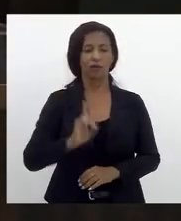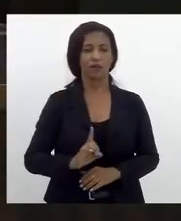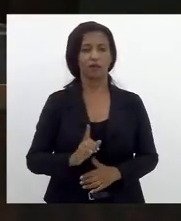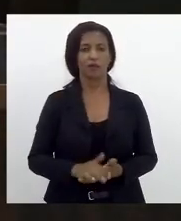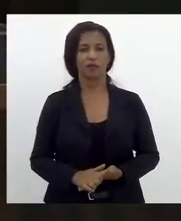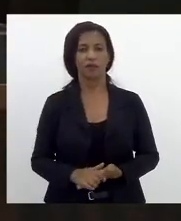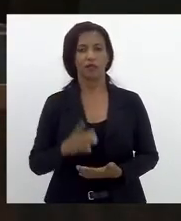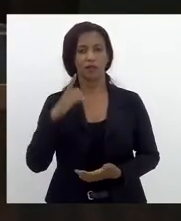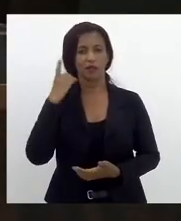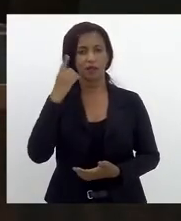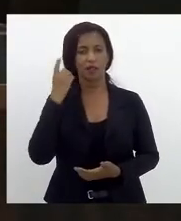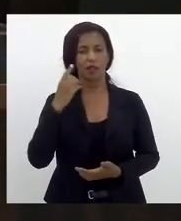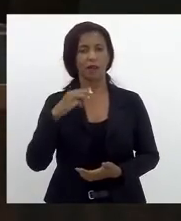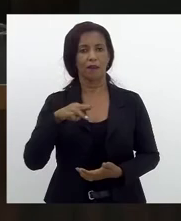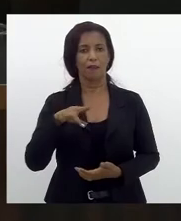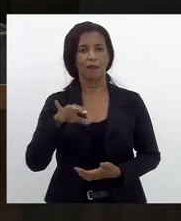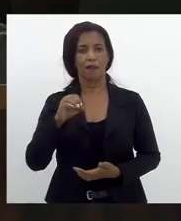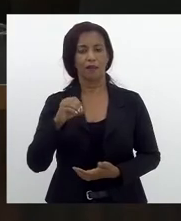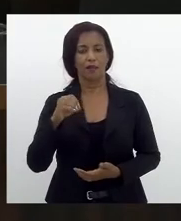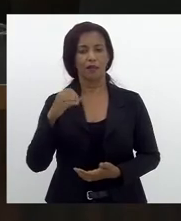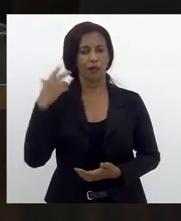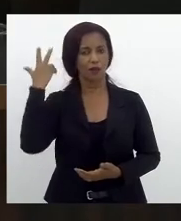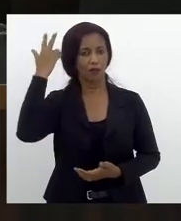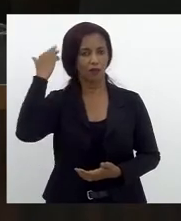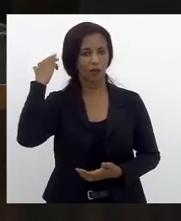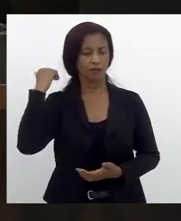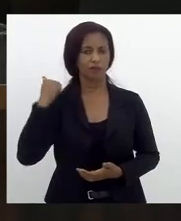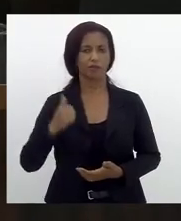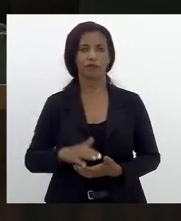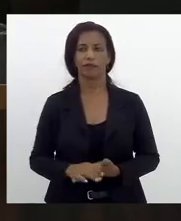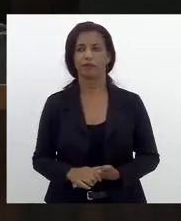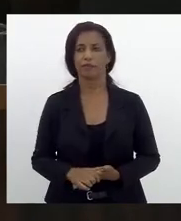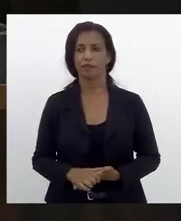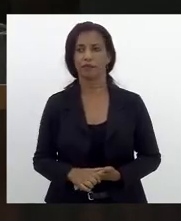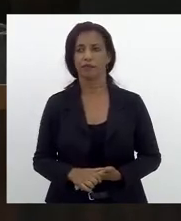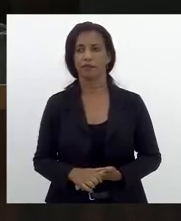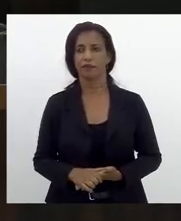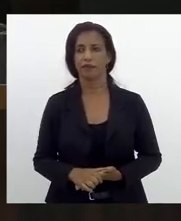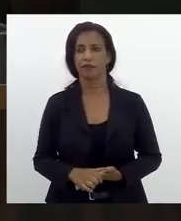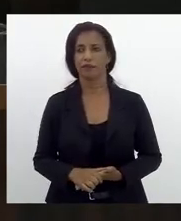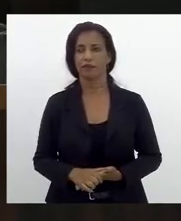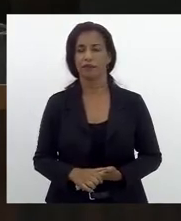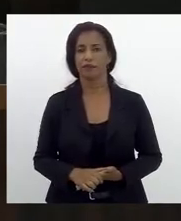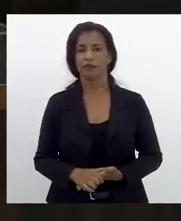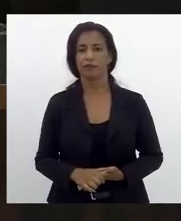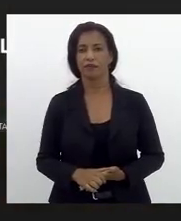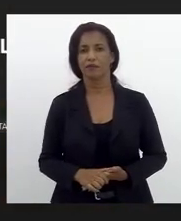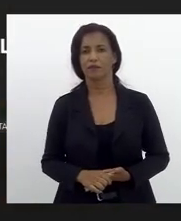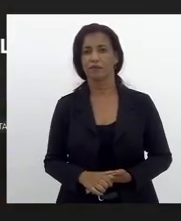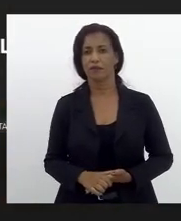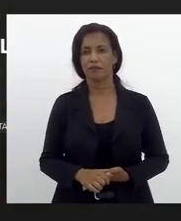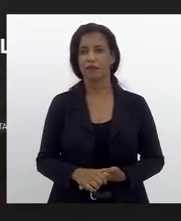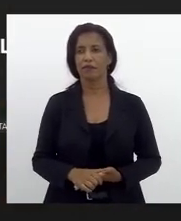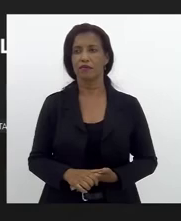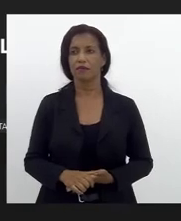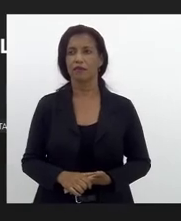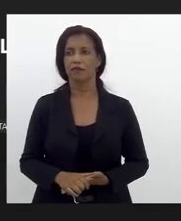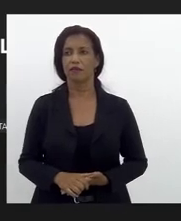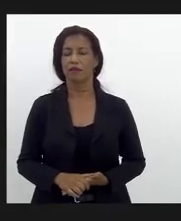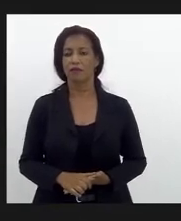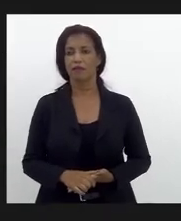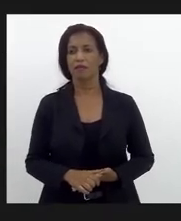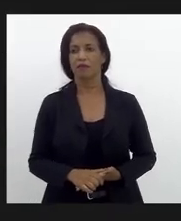Deficiência, deputado Marcelo Cabeleireiro. Deputada Francine. Presidenta. Ah, desculpe. Meu voto